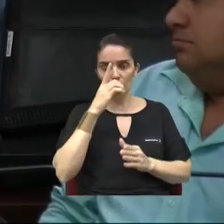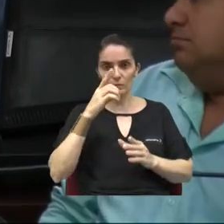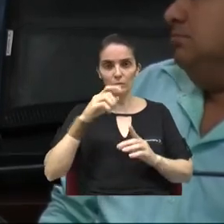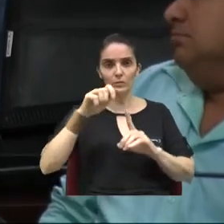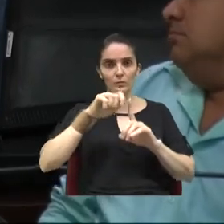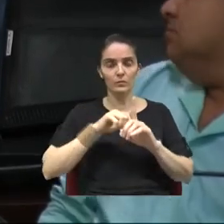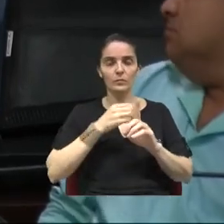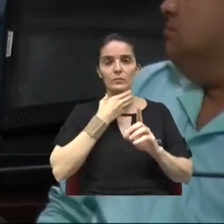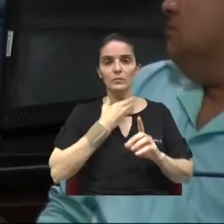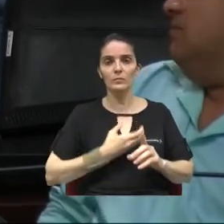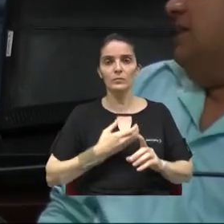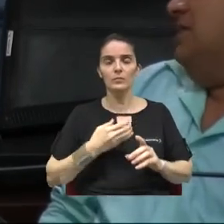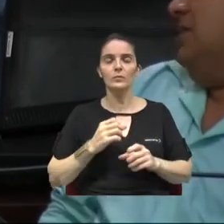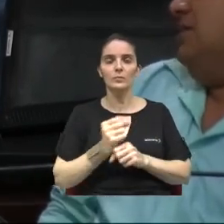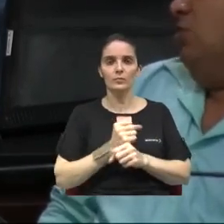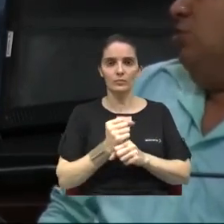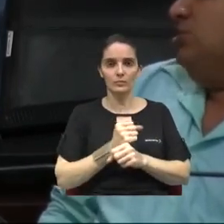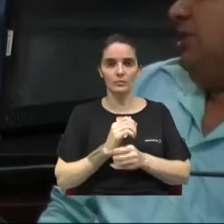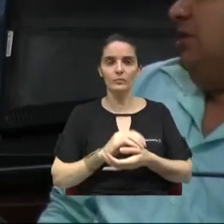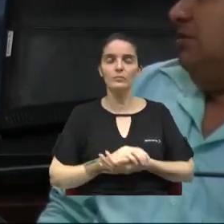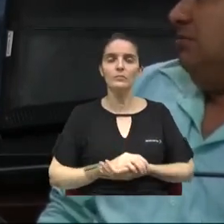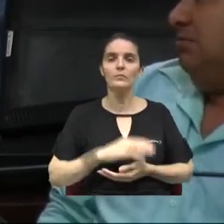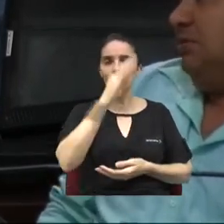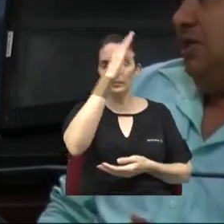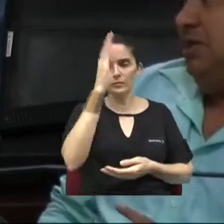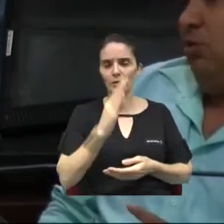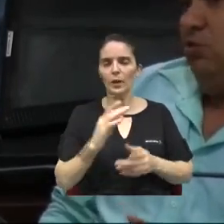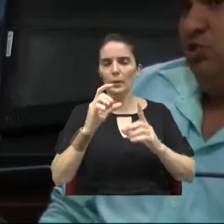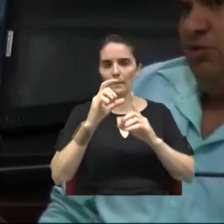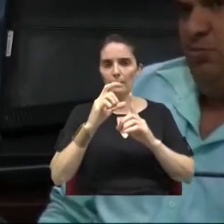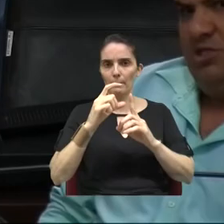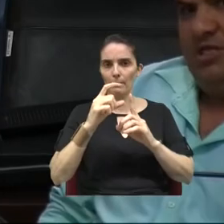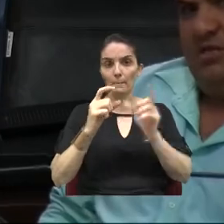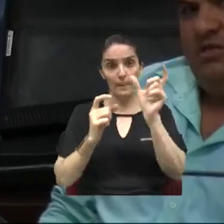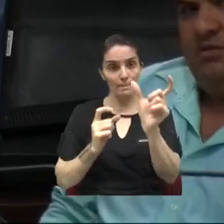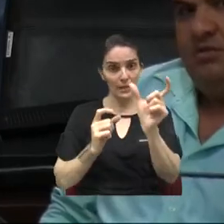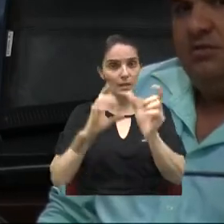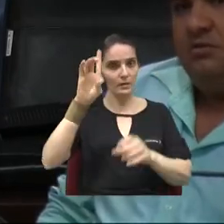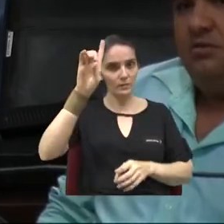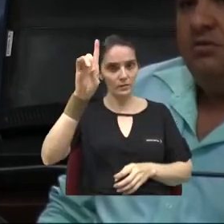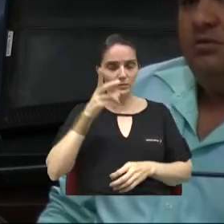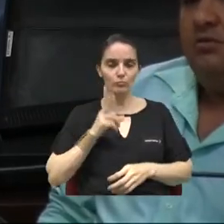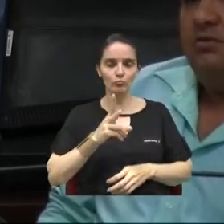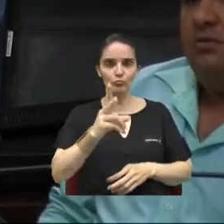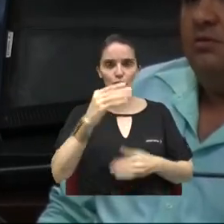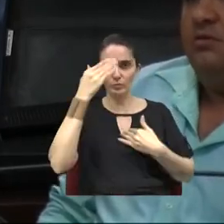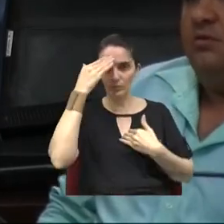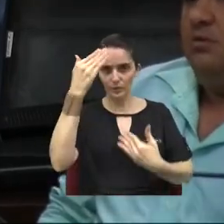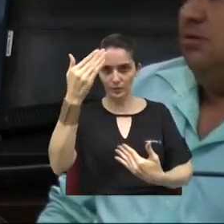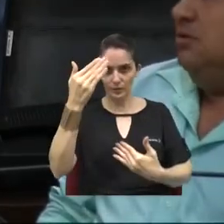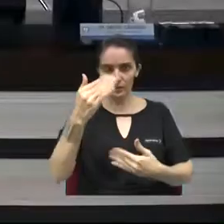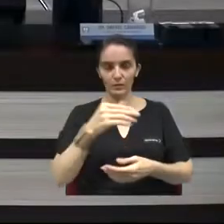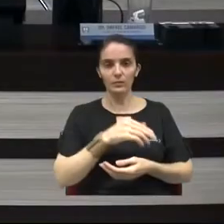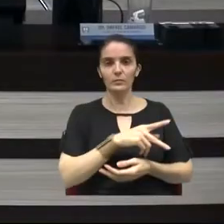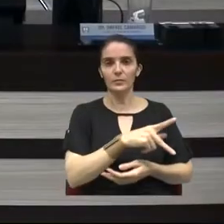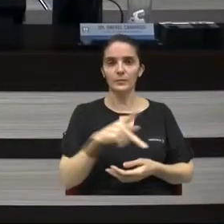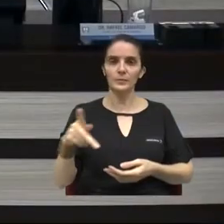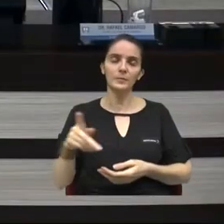em todo o território nacional. A importância da palavra de Deus em todo o tempo. Obrigado, senhor presidente.